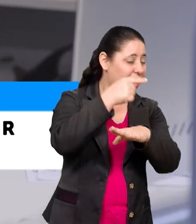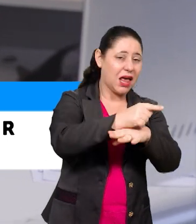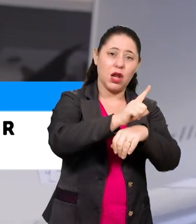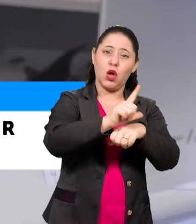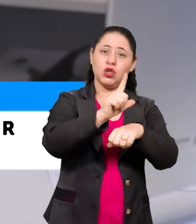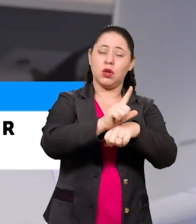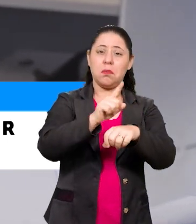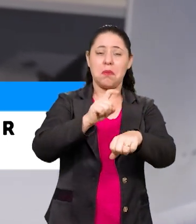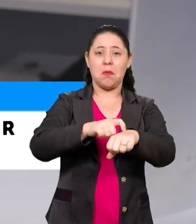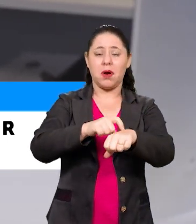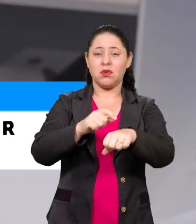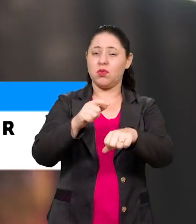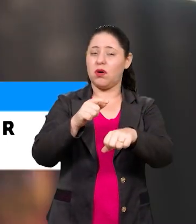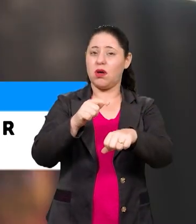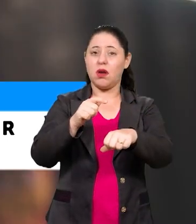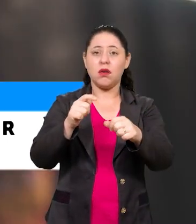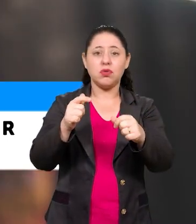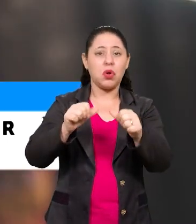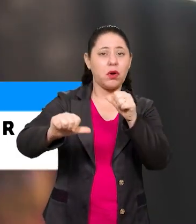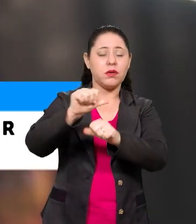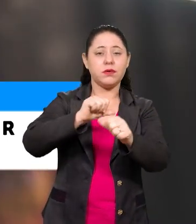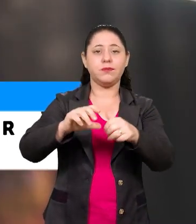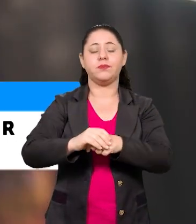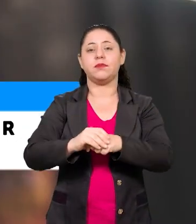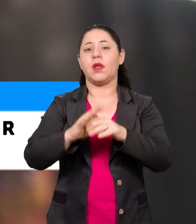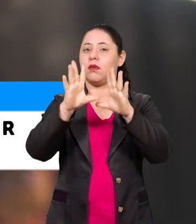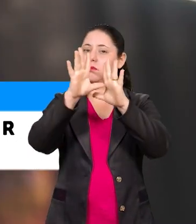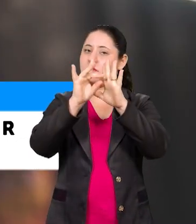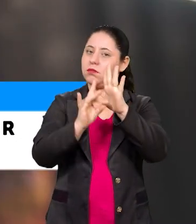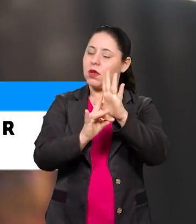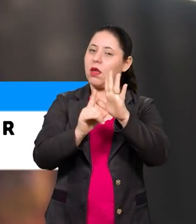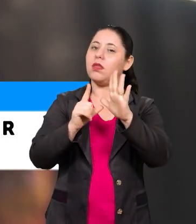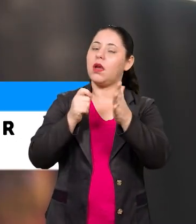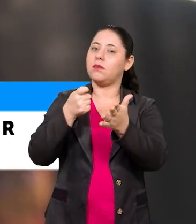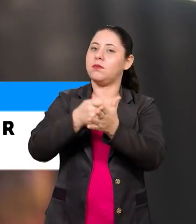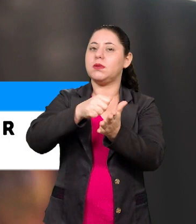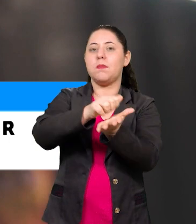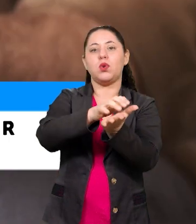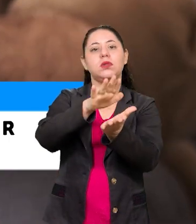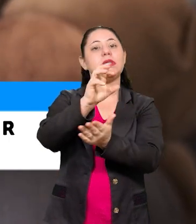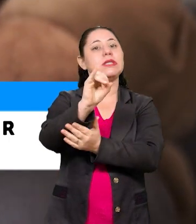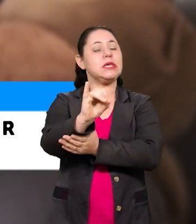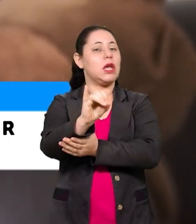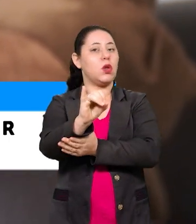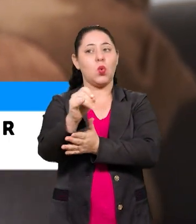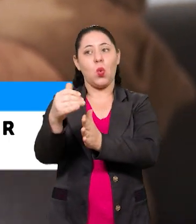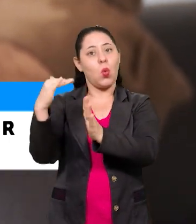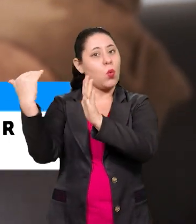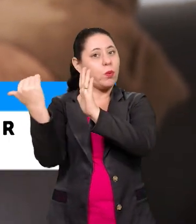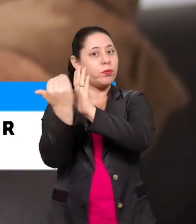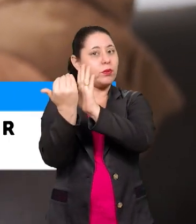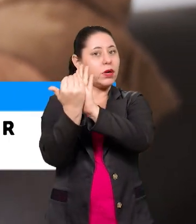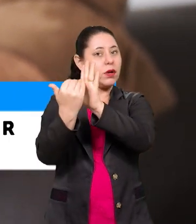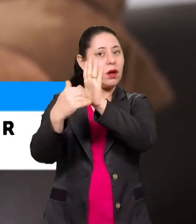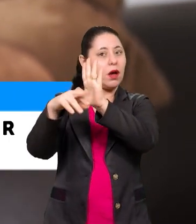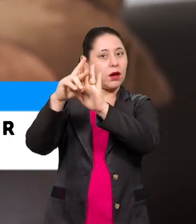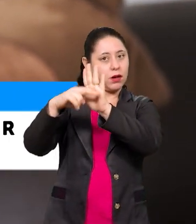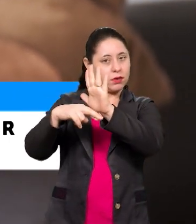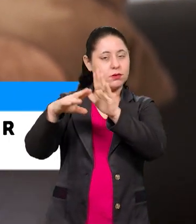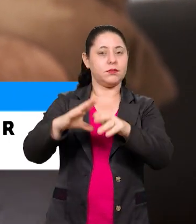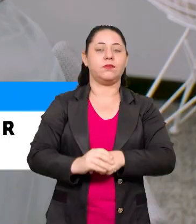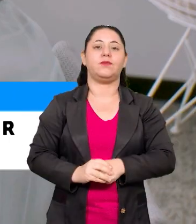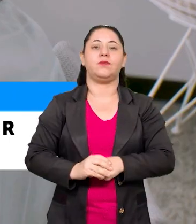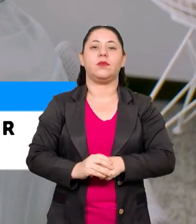efeitos legais imediatos. O novo dispositivo trata das penalidades em casos de descumprimento da